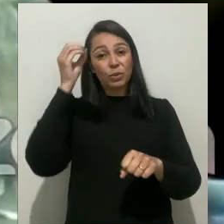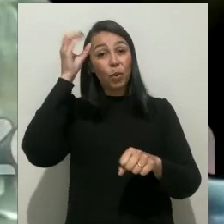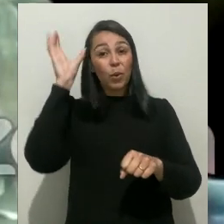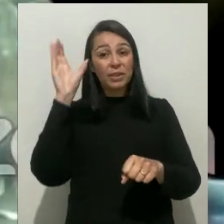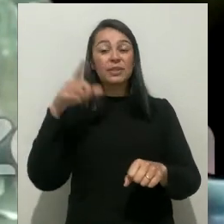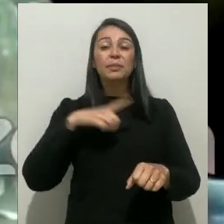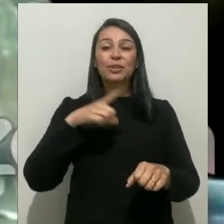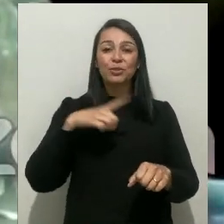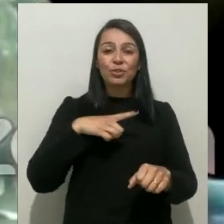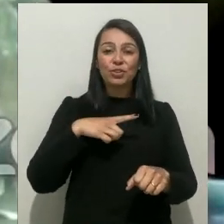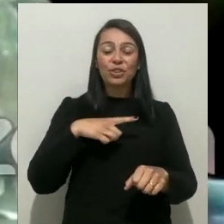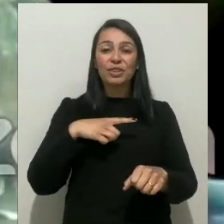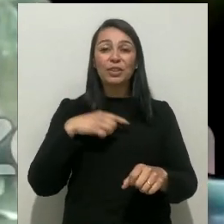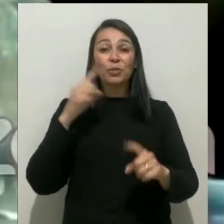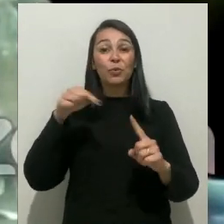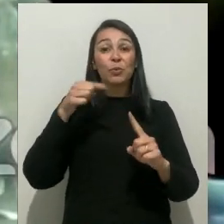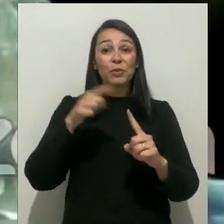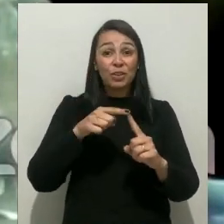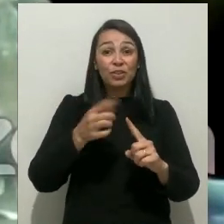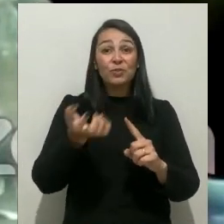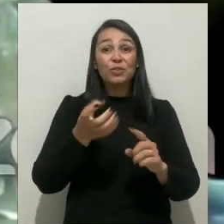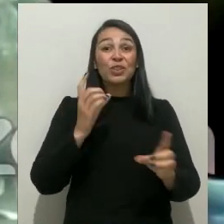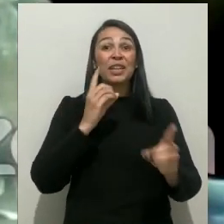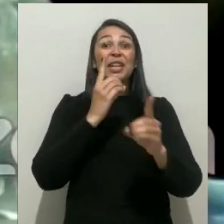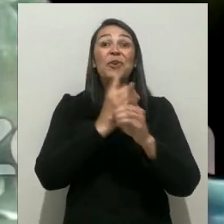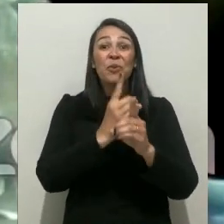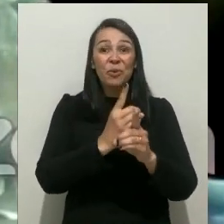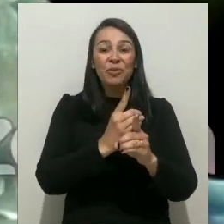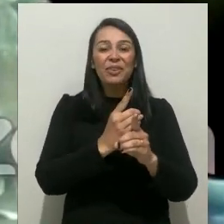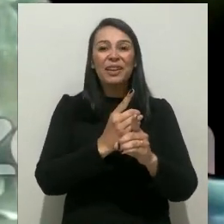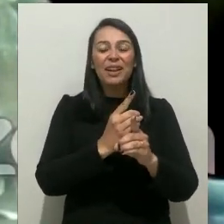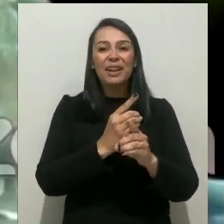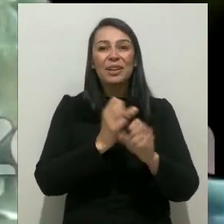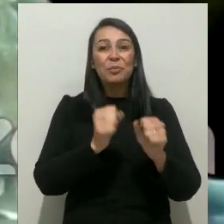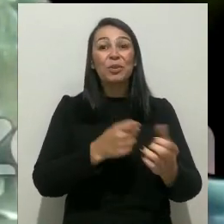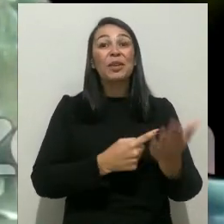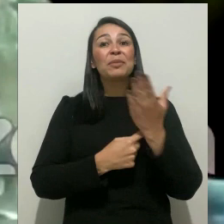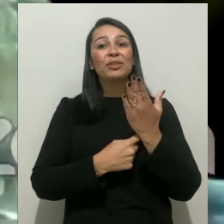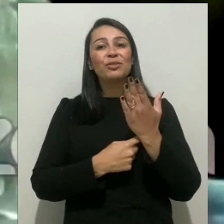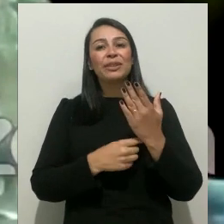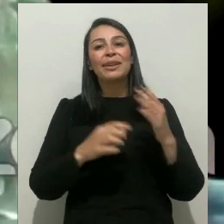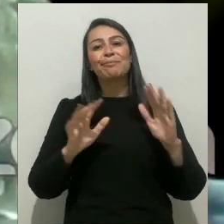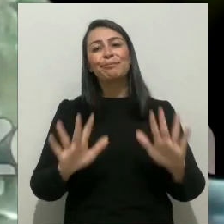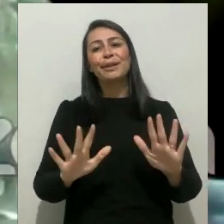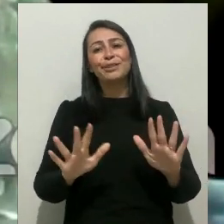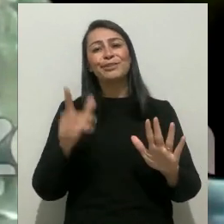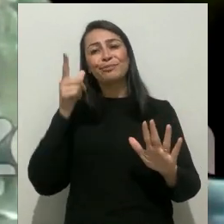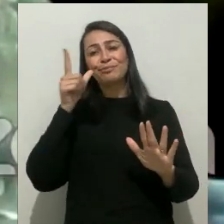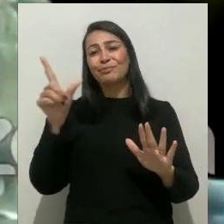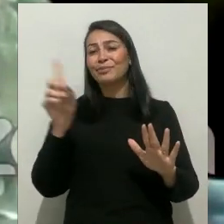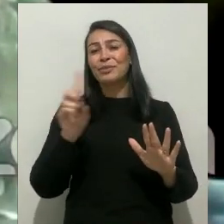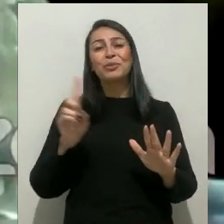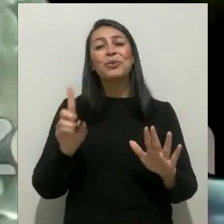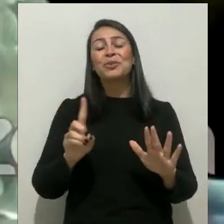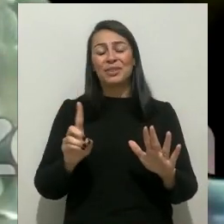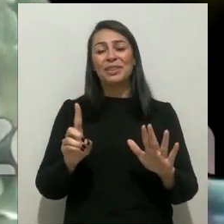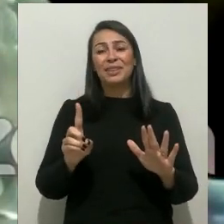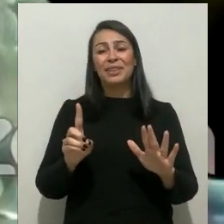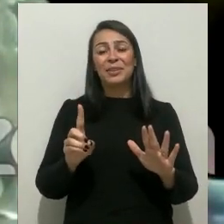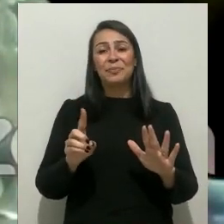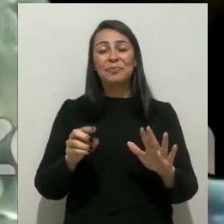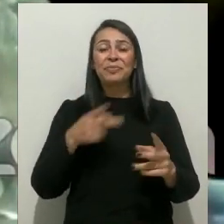ambiente adequado ao trabalho em questão. Maior decepção aguardava-me neste passo. A sua